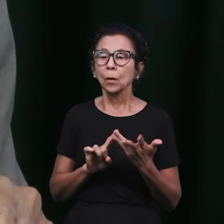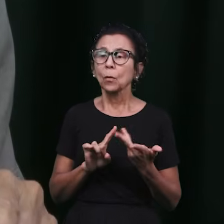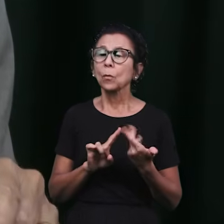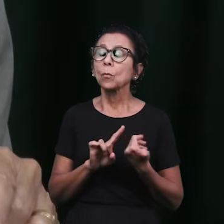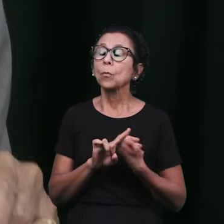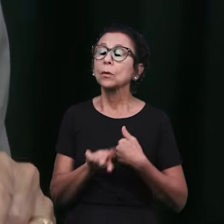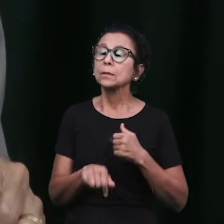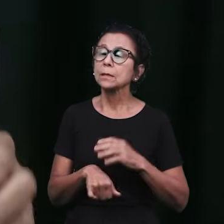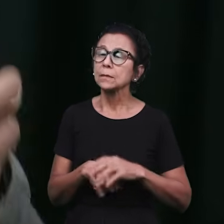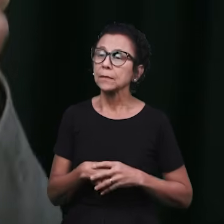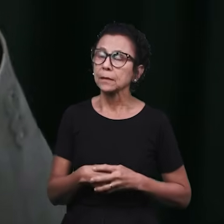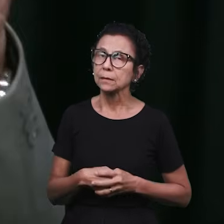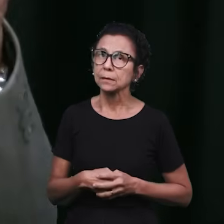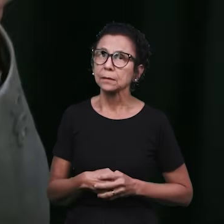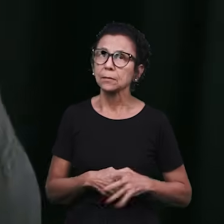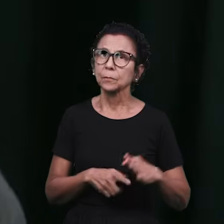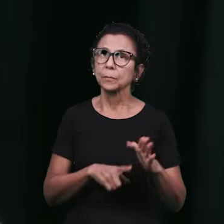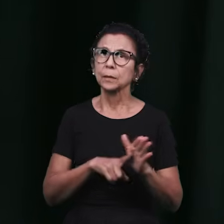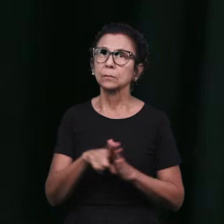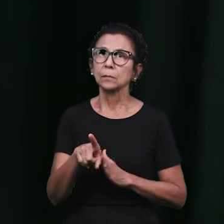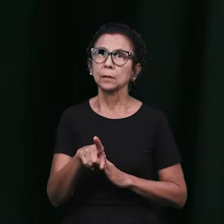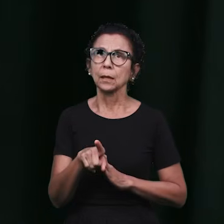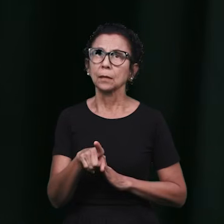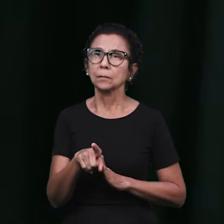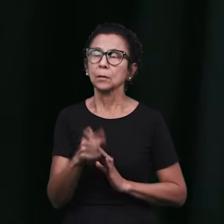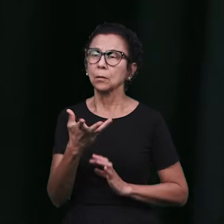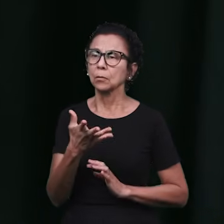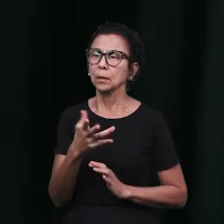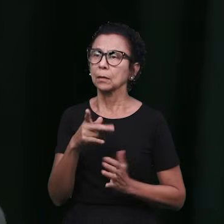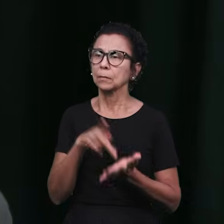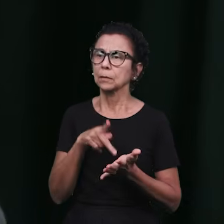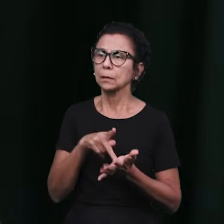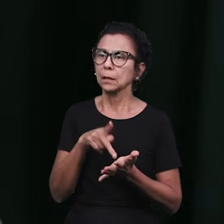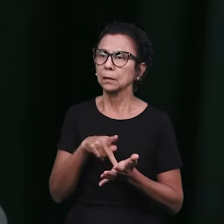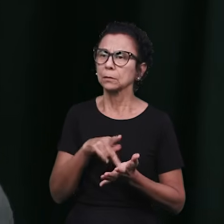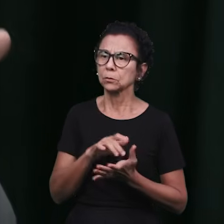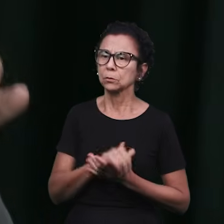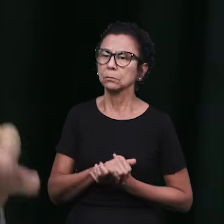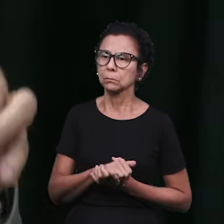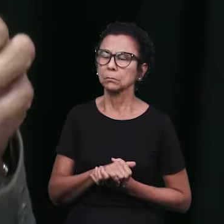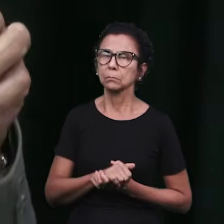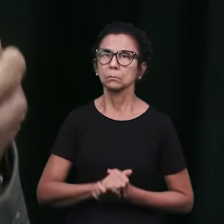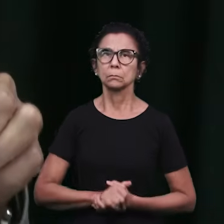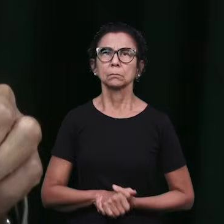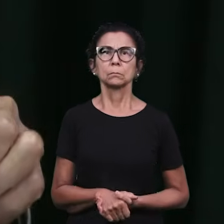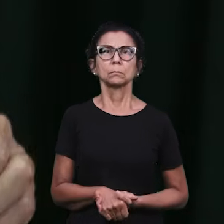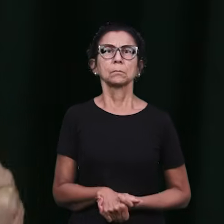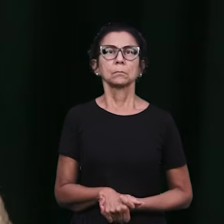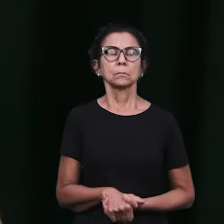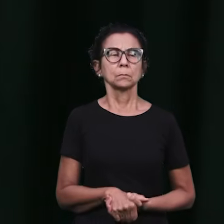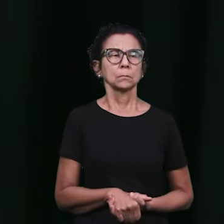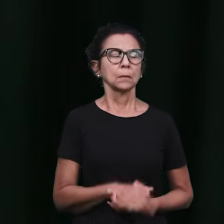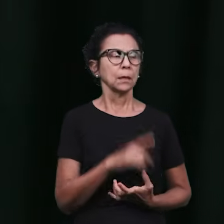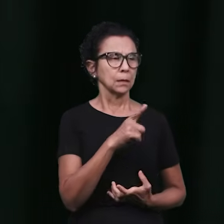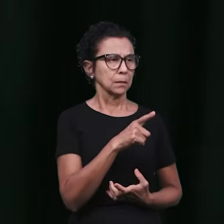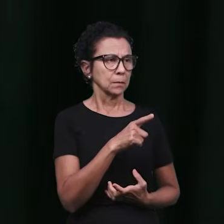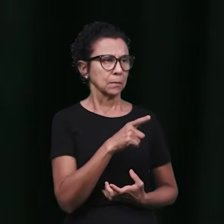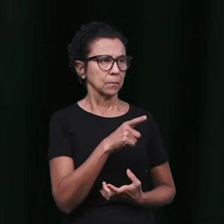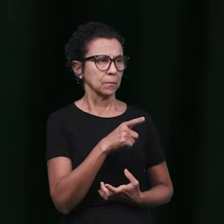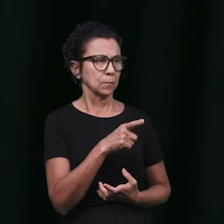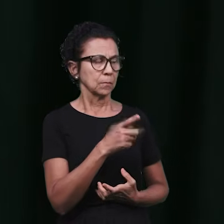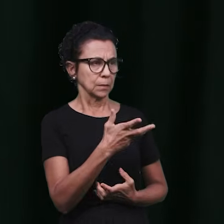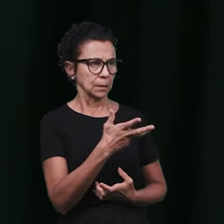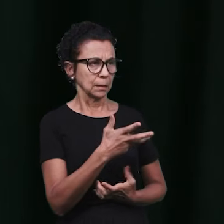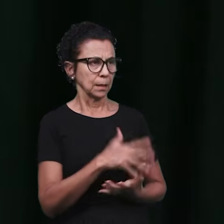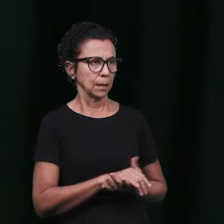a verdade no nome do Senhor?". Aí ele falou: "Não, eu quero ouvir a verdade". Aí Amém. aí ele tomou uma posição, falou: "Você quer ouvir a verdade?". Aí